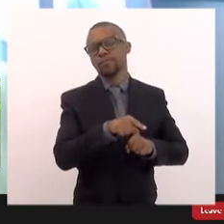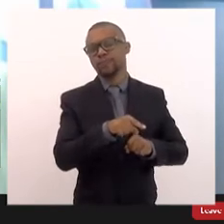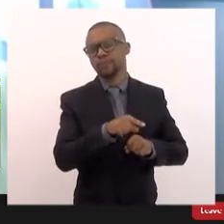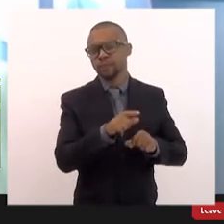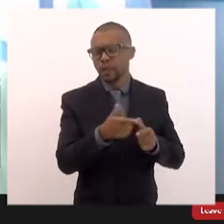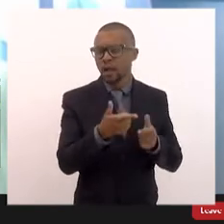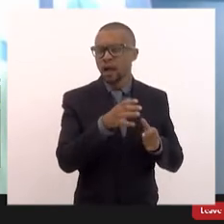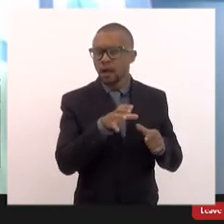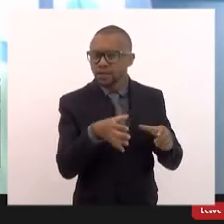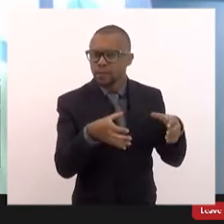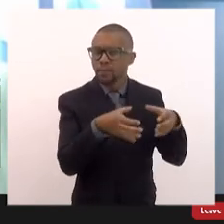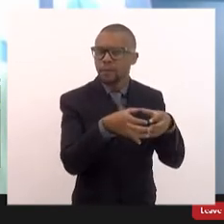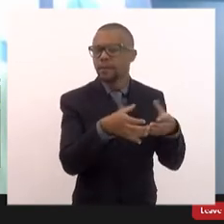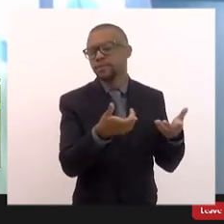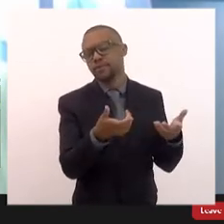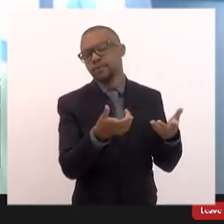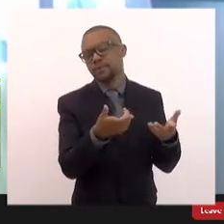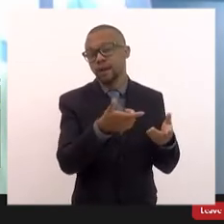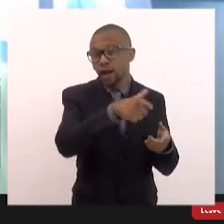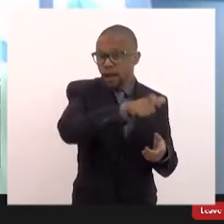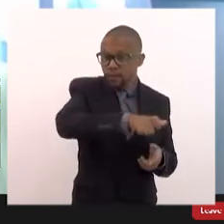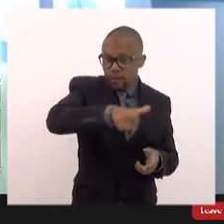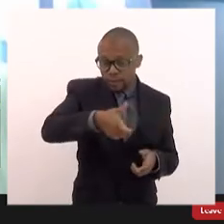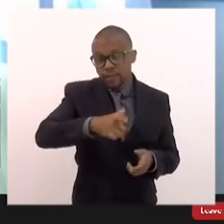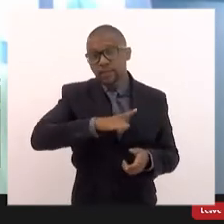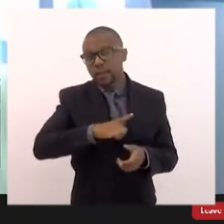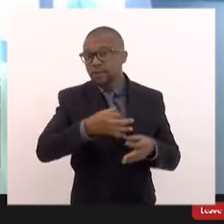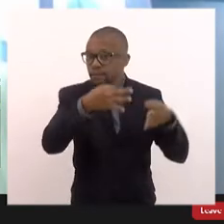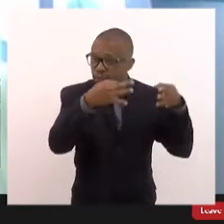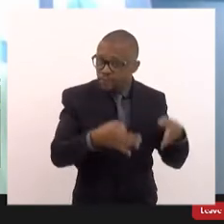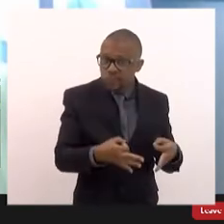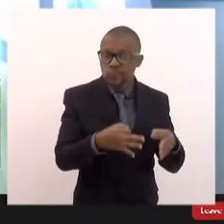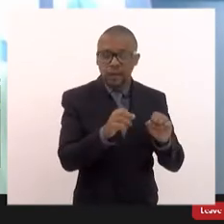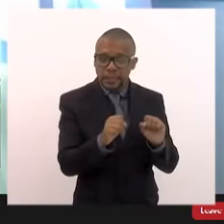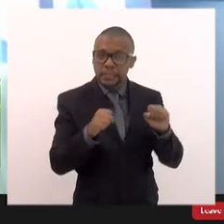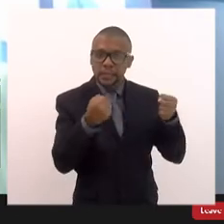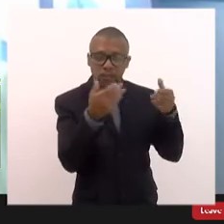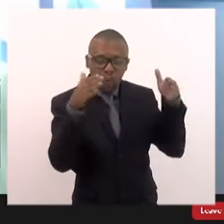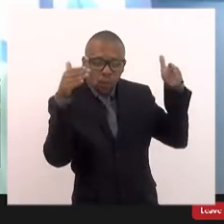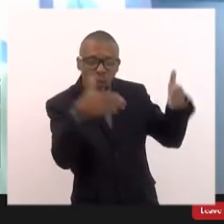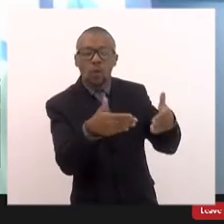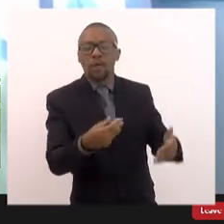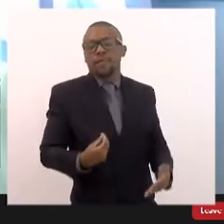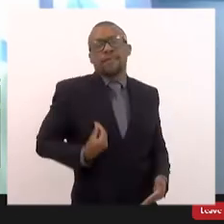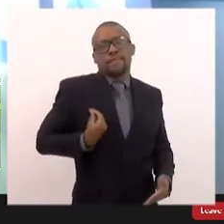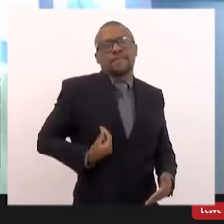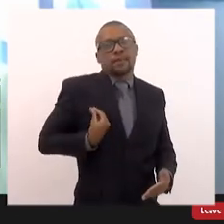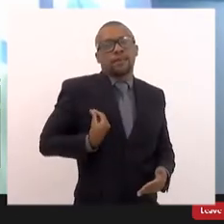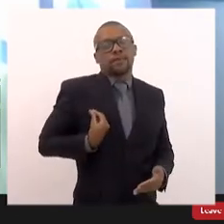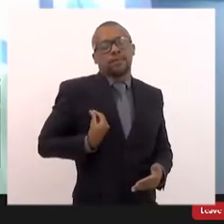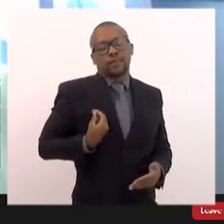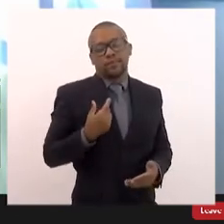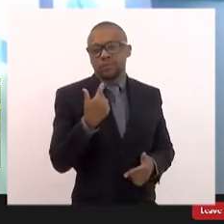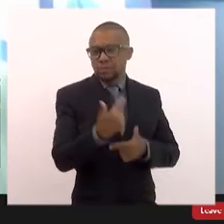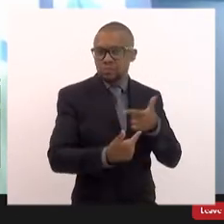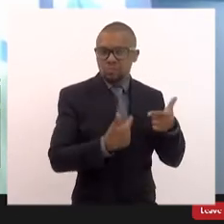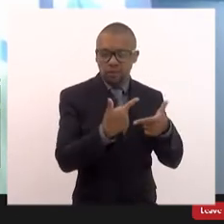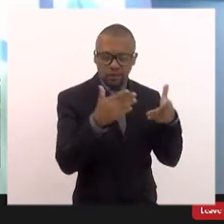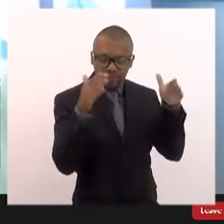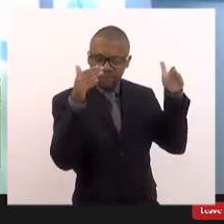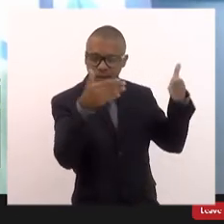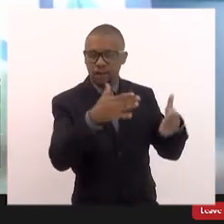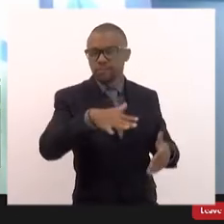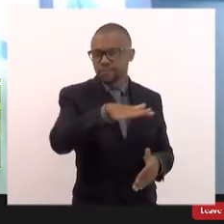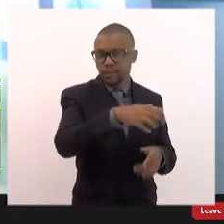as cooperativas, as pessoas que estão realmente dedicando a sua vida e tocando essas atividades.